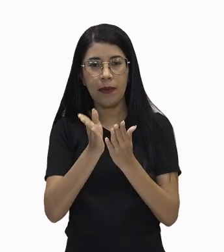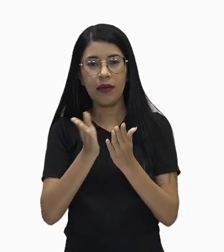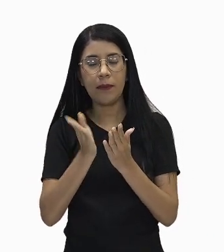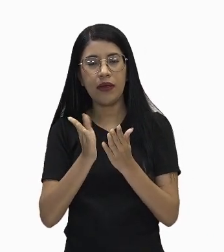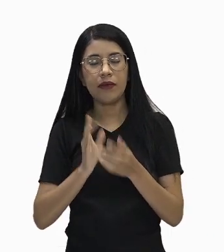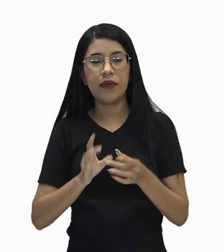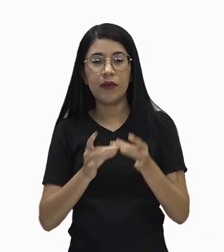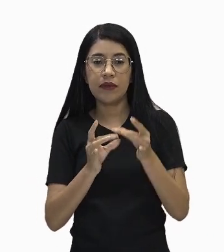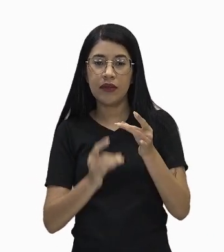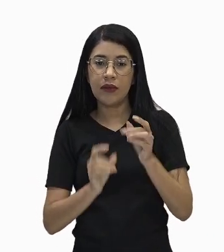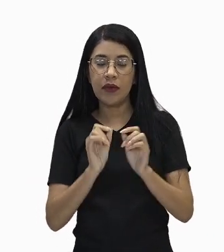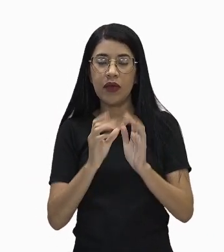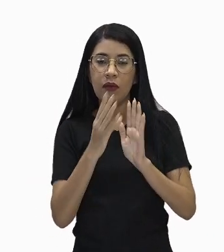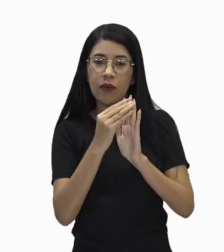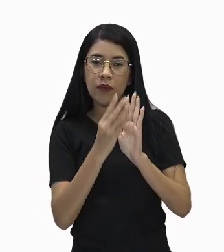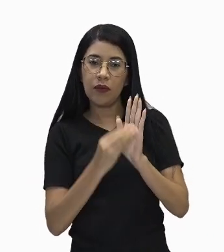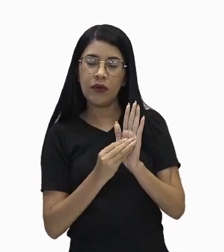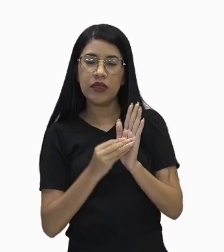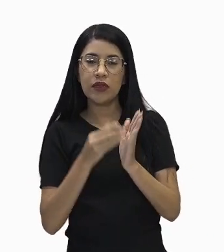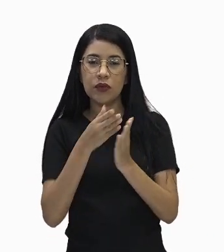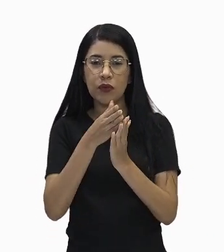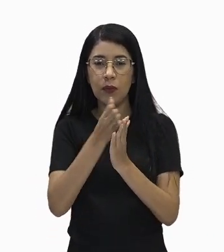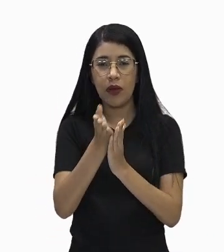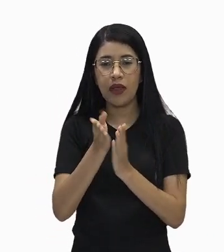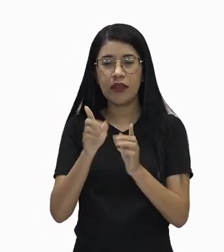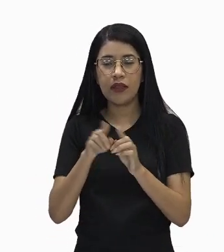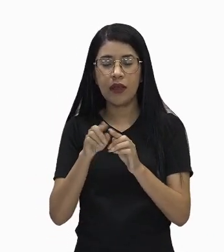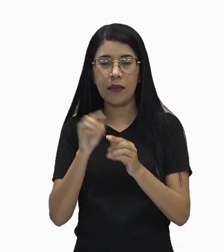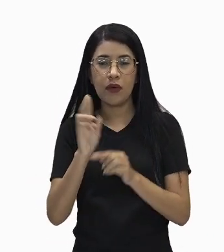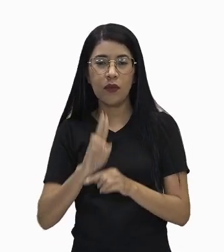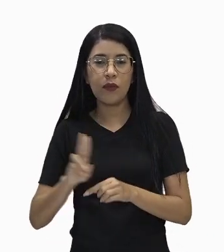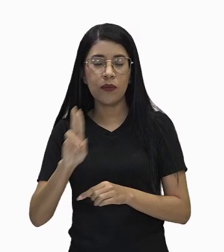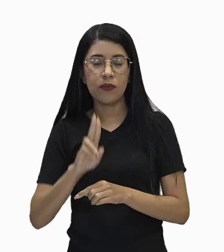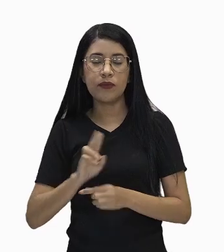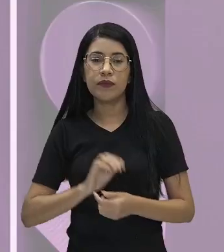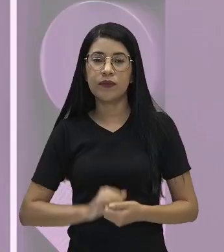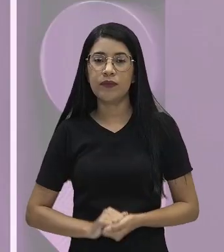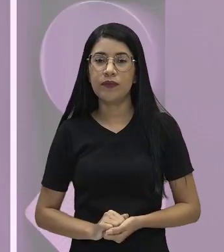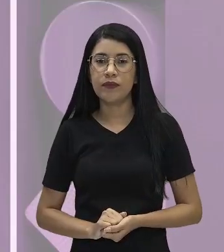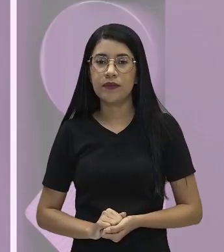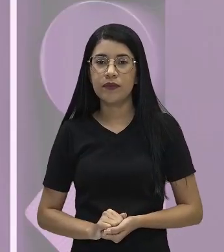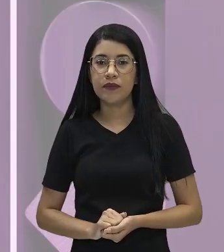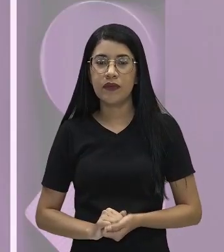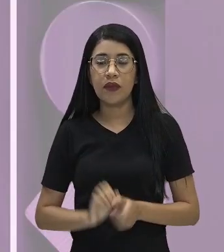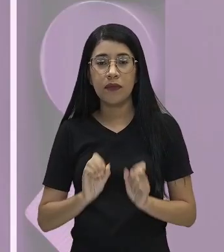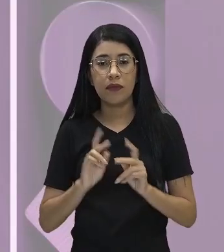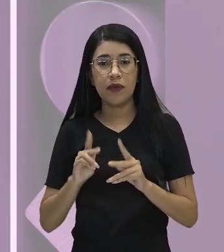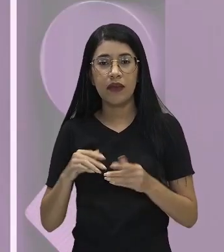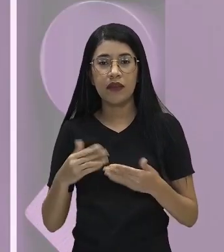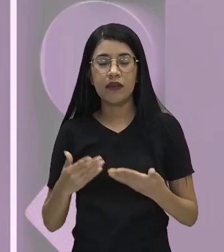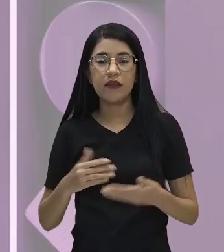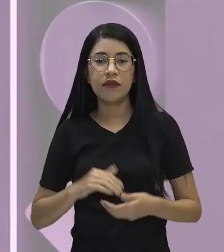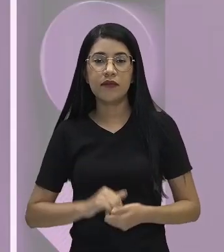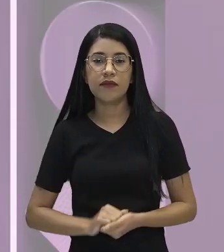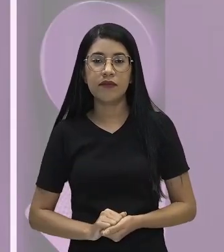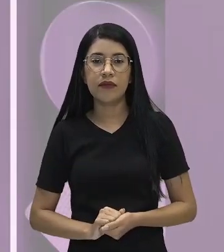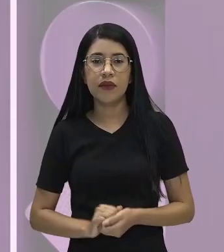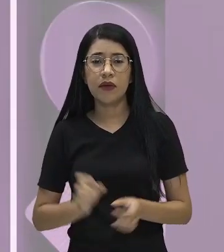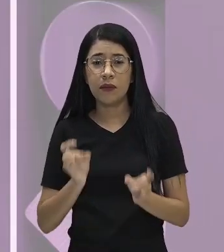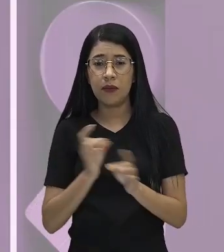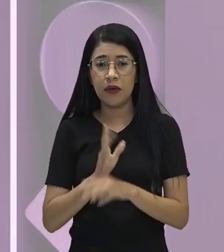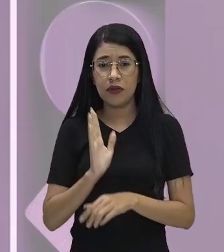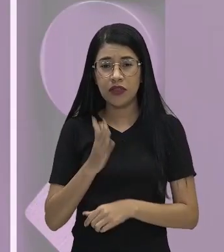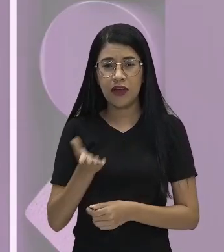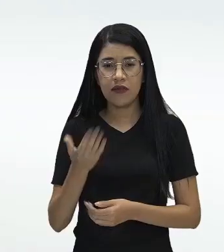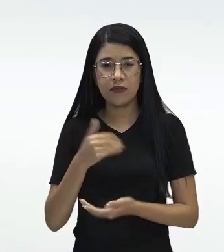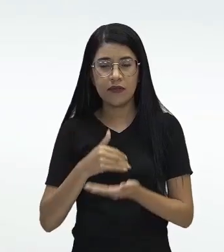de conhecimento medidas de dispersão, variância e desvio padrão, detalhamento, conceito de desvio padrão